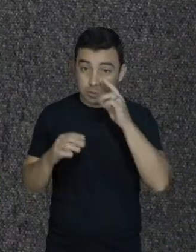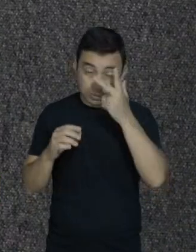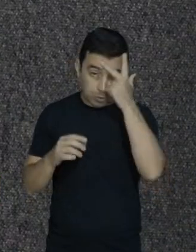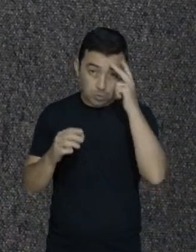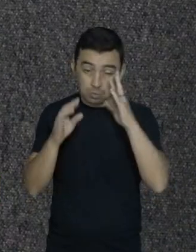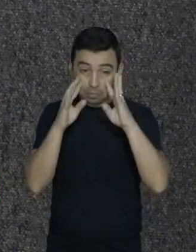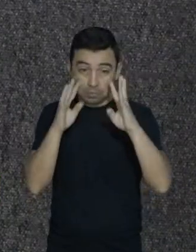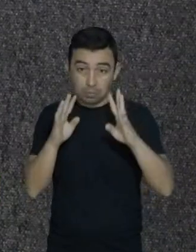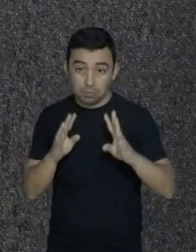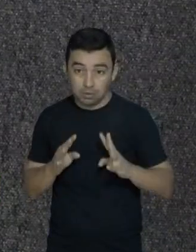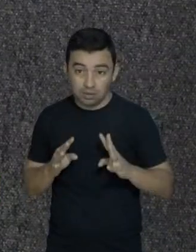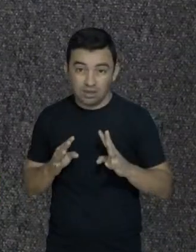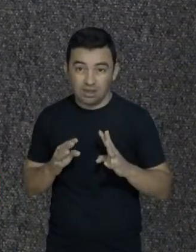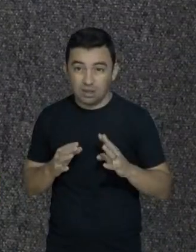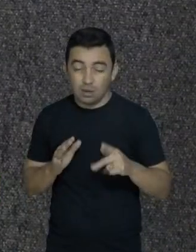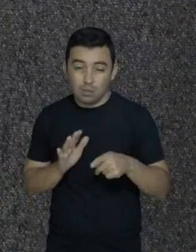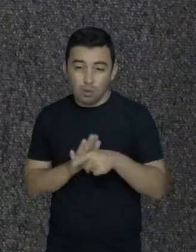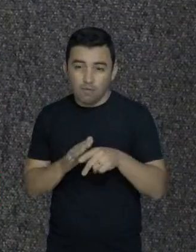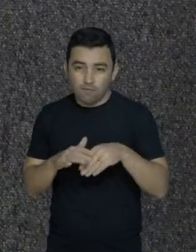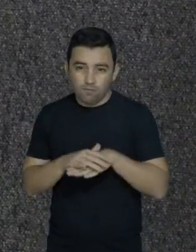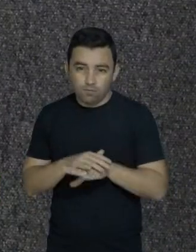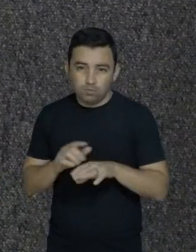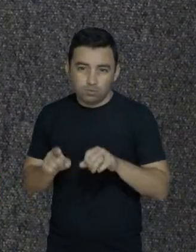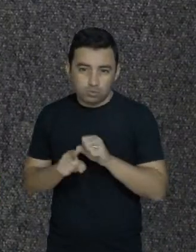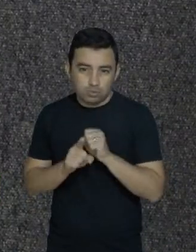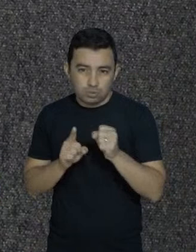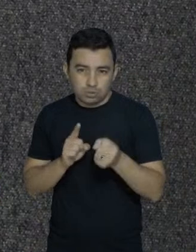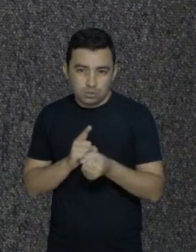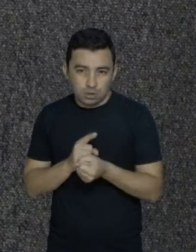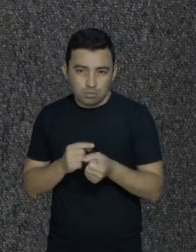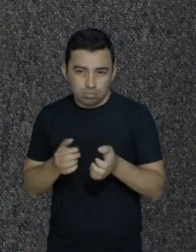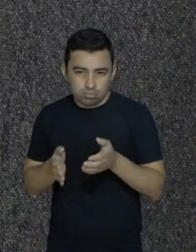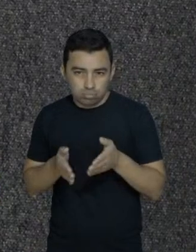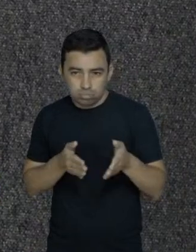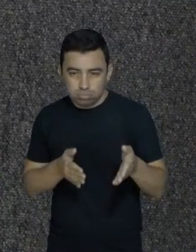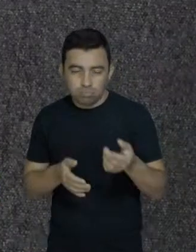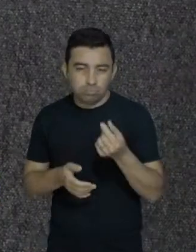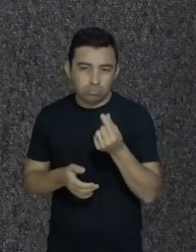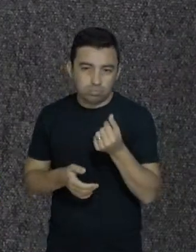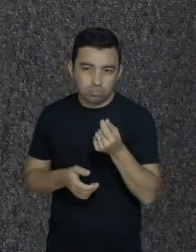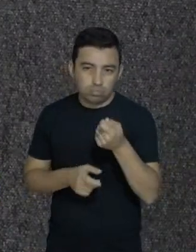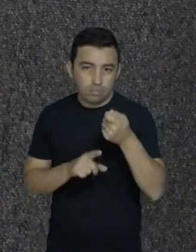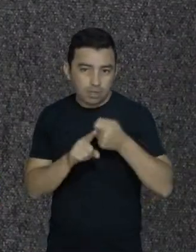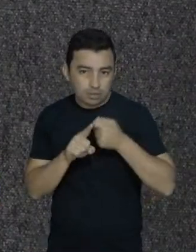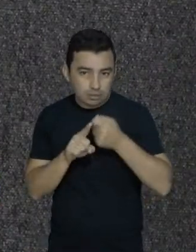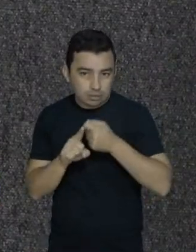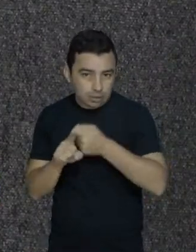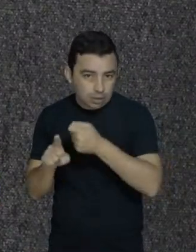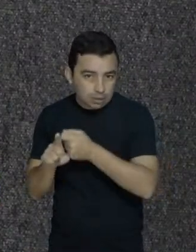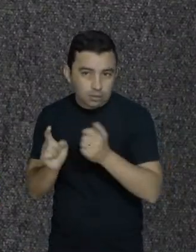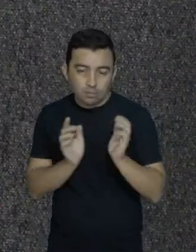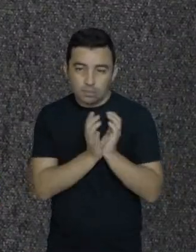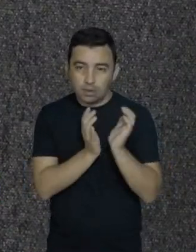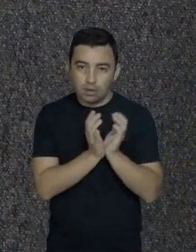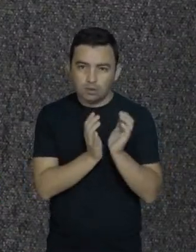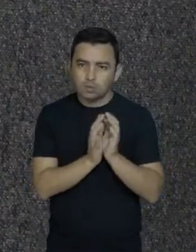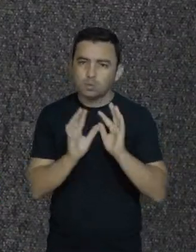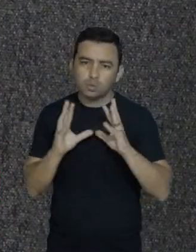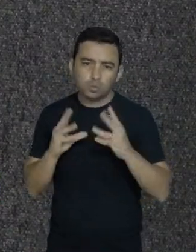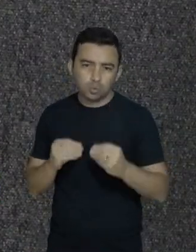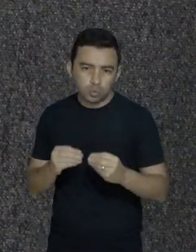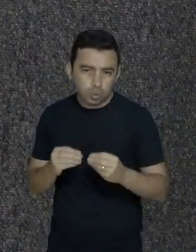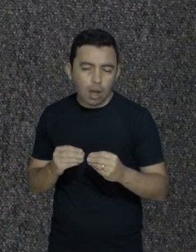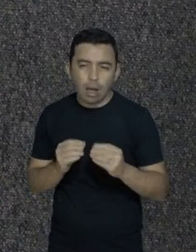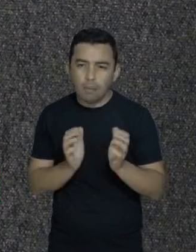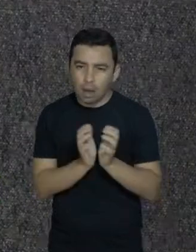essa parte do Fundo Social que é destinado ao custeio mensal das apaes todas as a paz Tem que